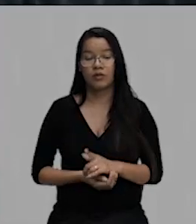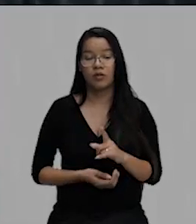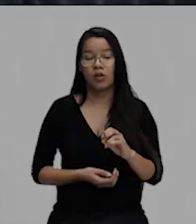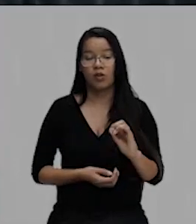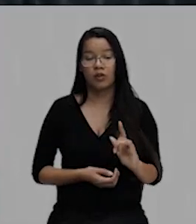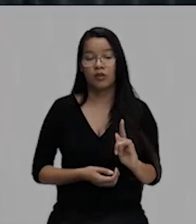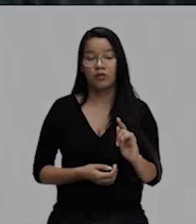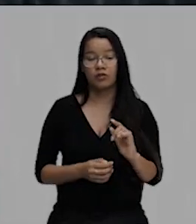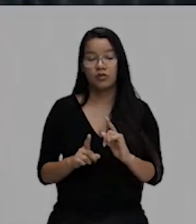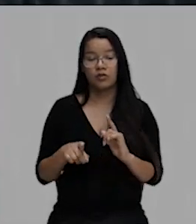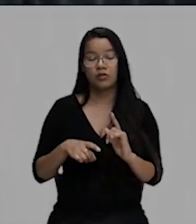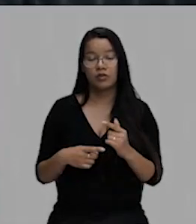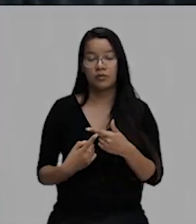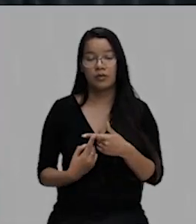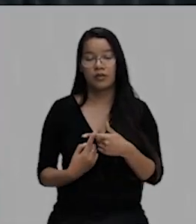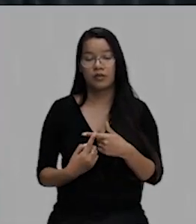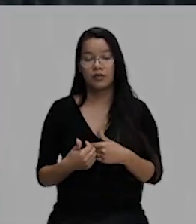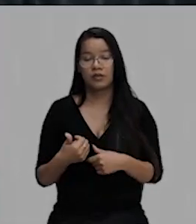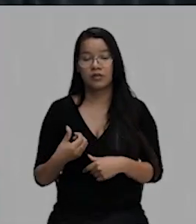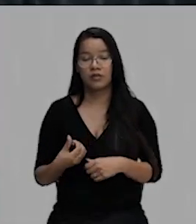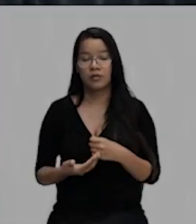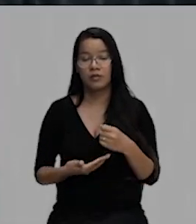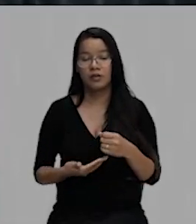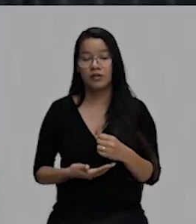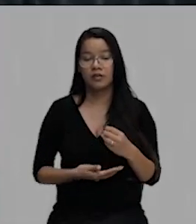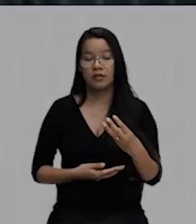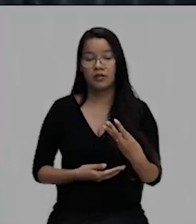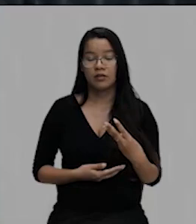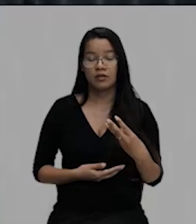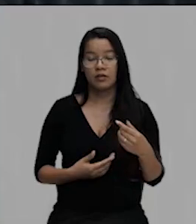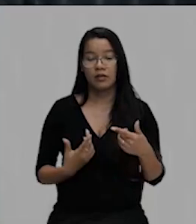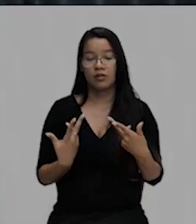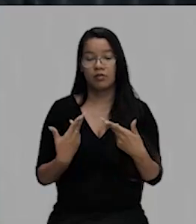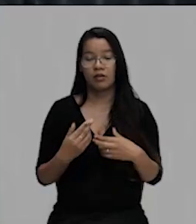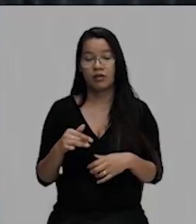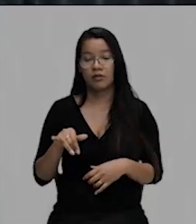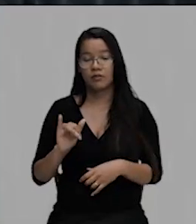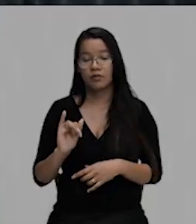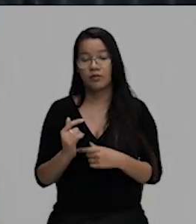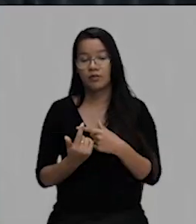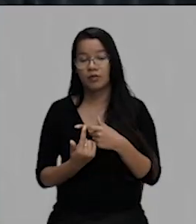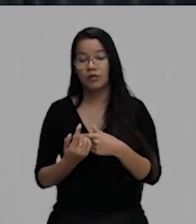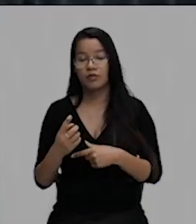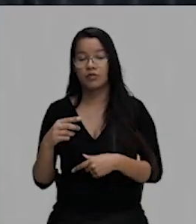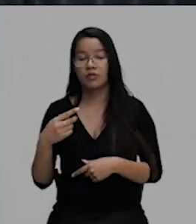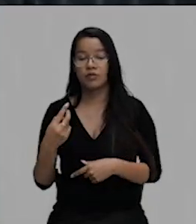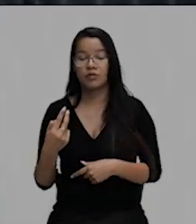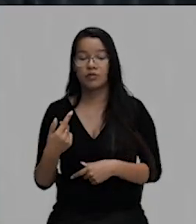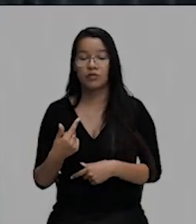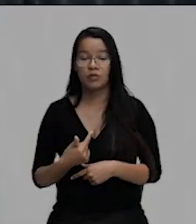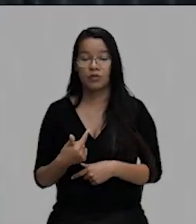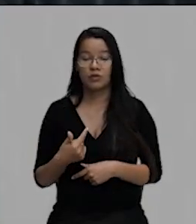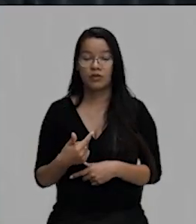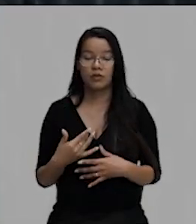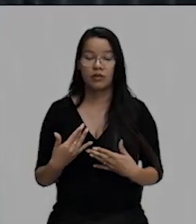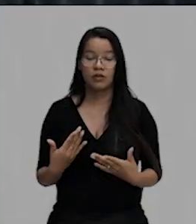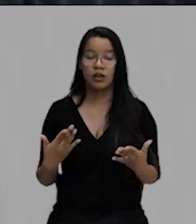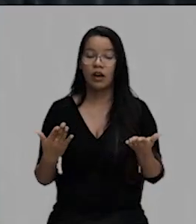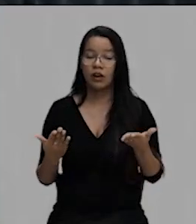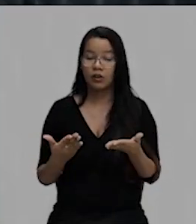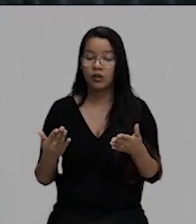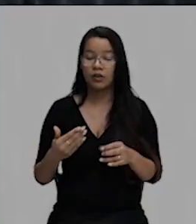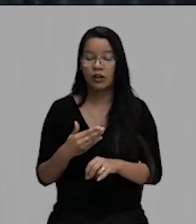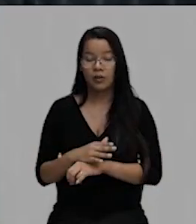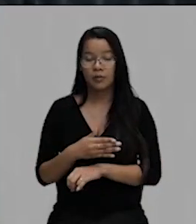mais 16 na base 3 é igual a y mais 2. Então, eu tenho 2 condições aqui. E agora? Agora, eu já aplico a